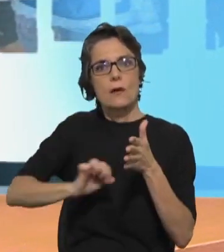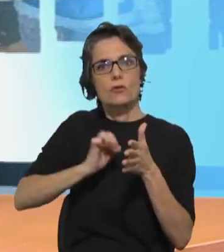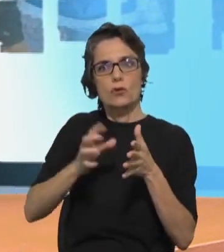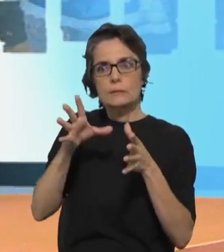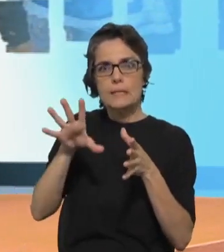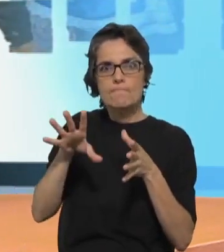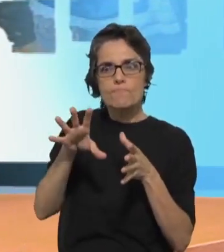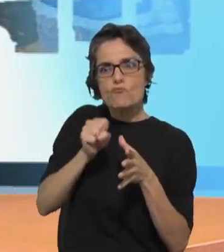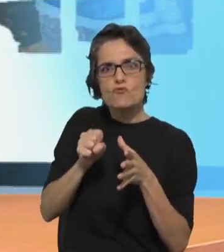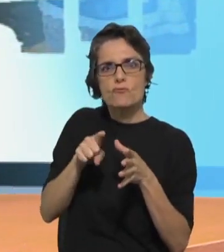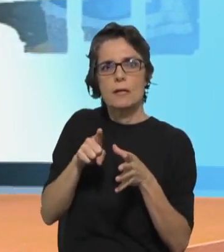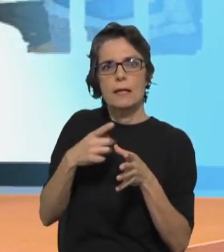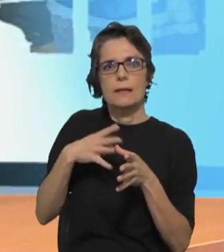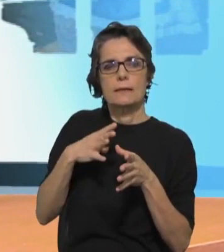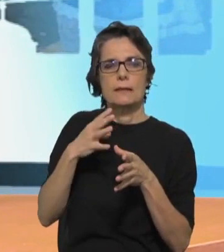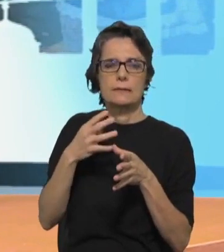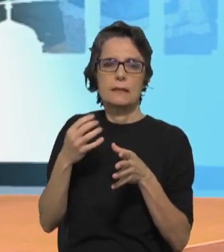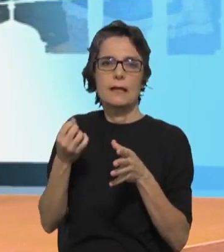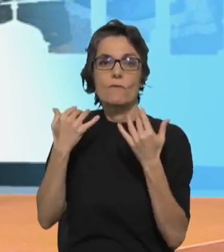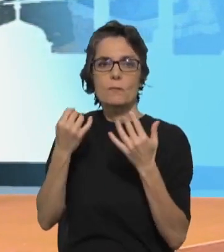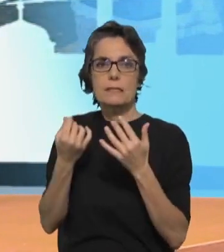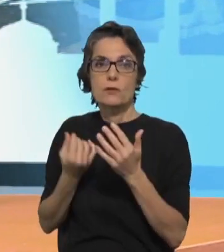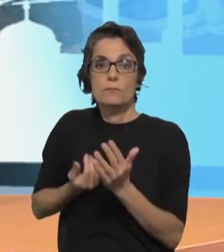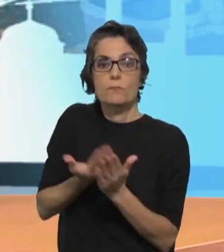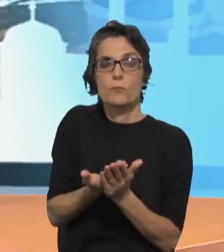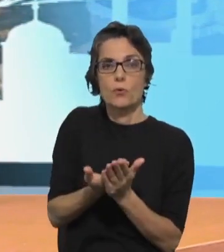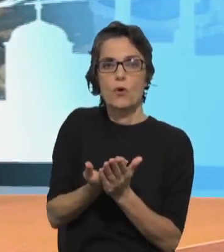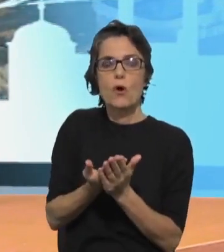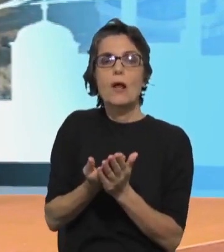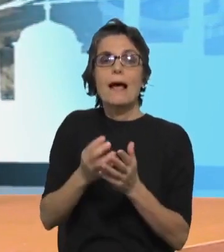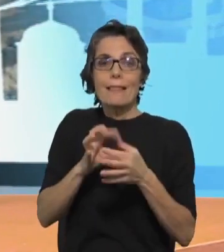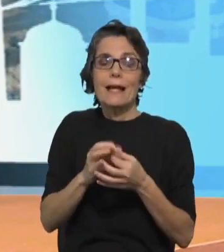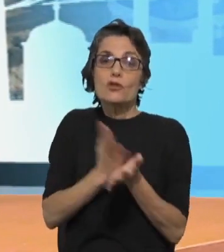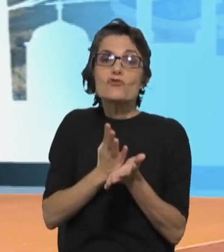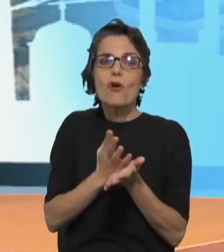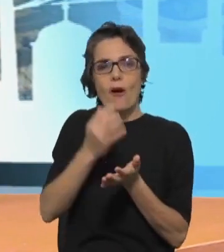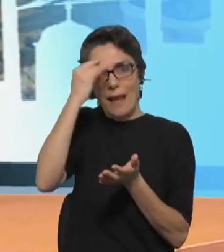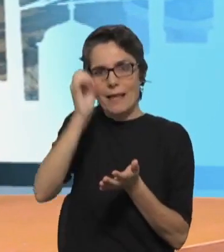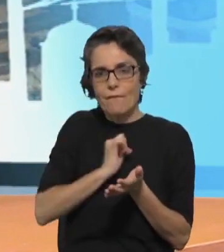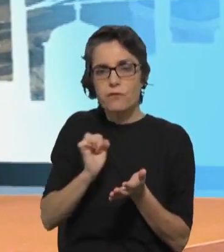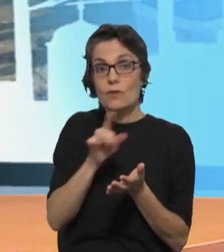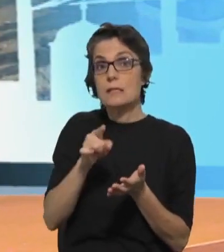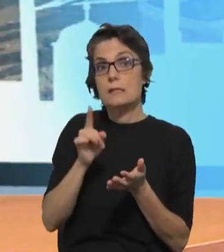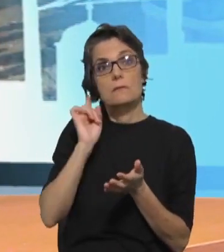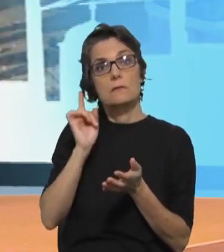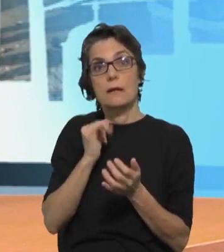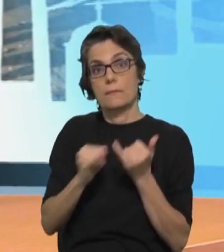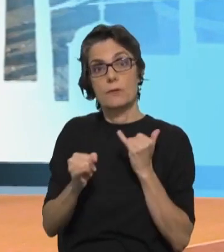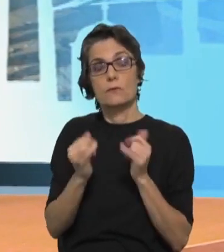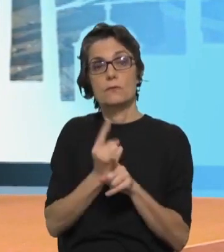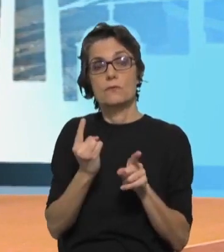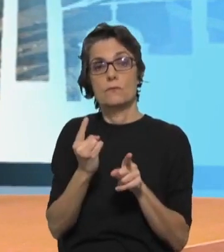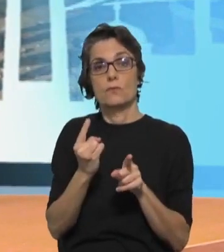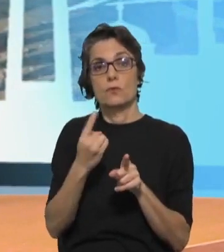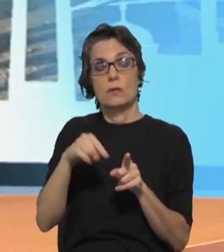dar-nos aquilo que acham que nós queremos ler. Isto é bastante perigoso do ponto de vista democrático, porque nós passamos a estar